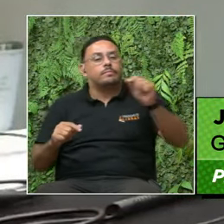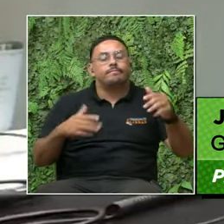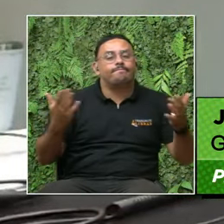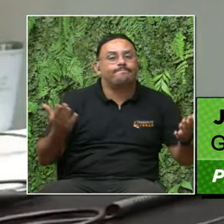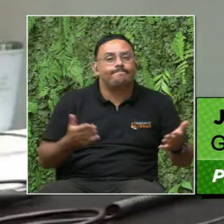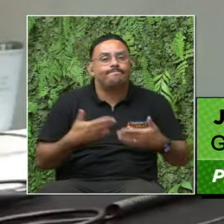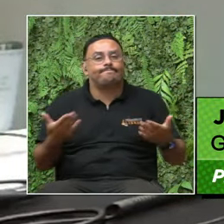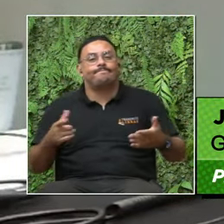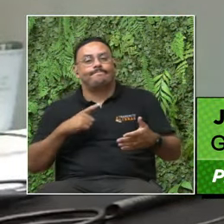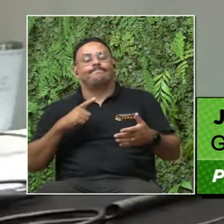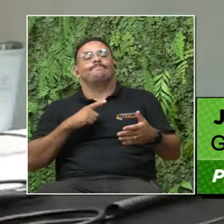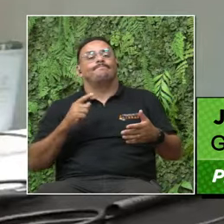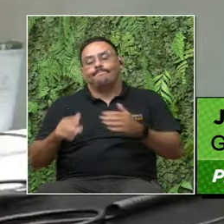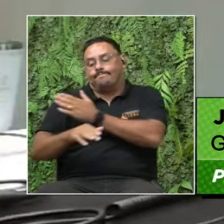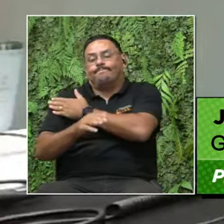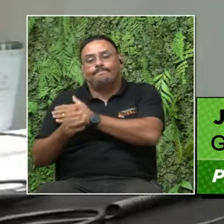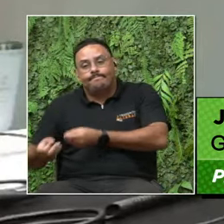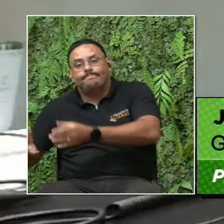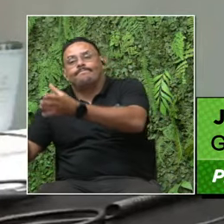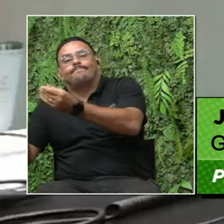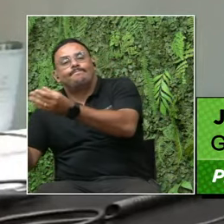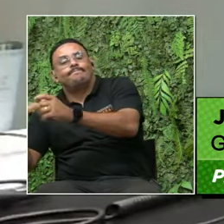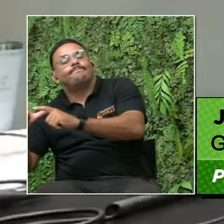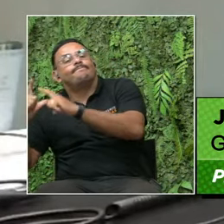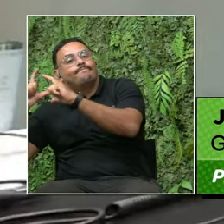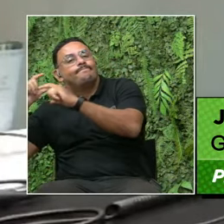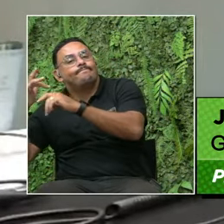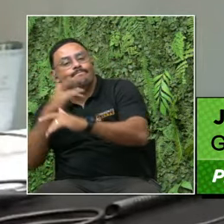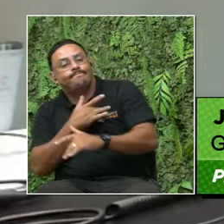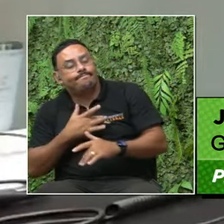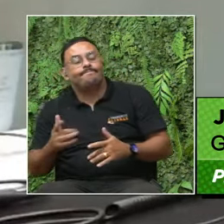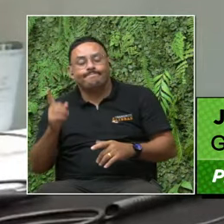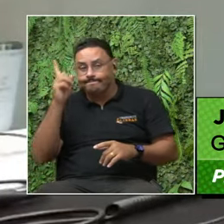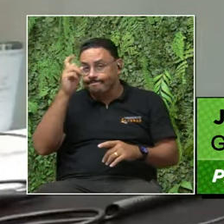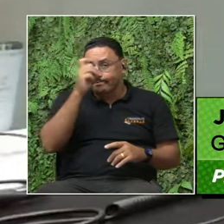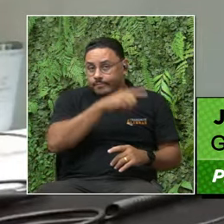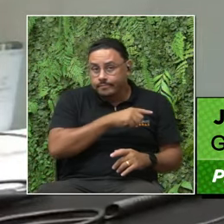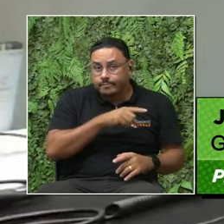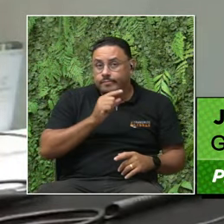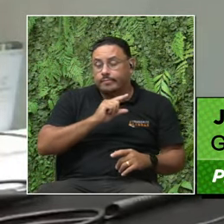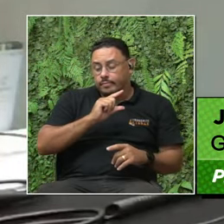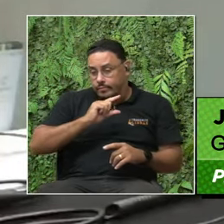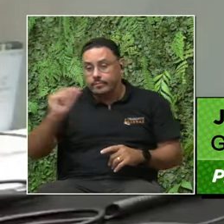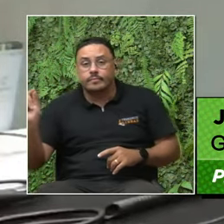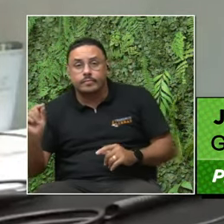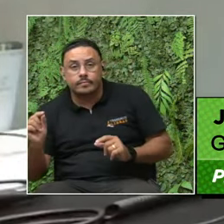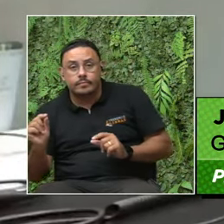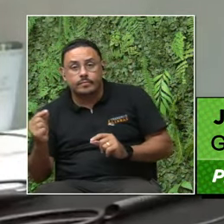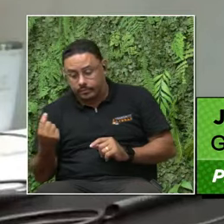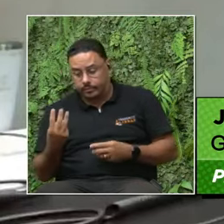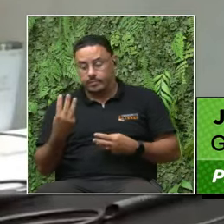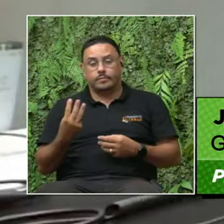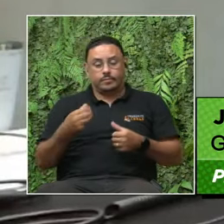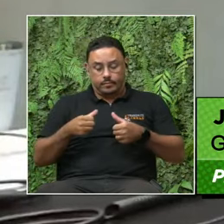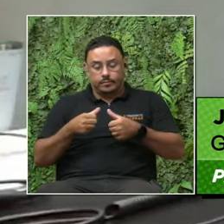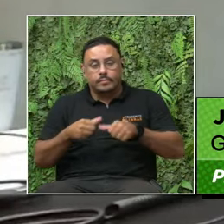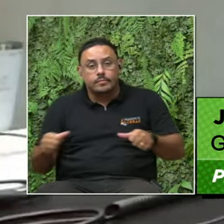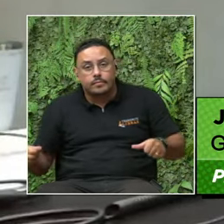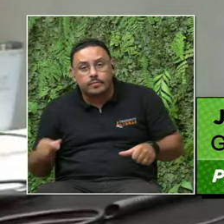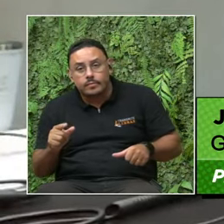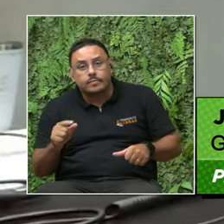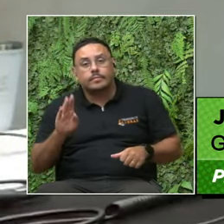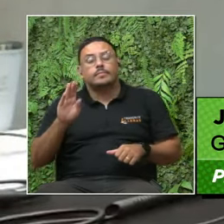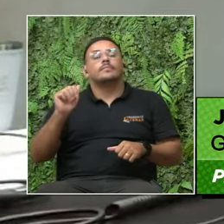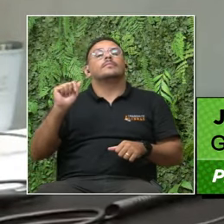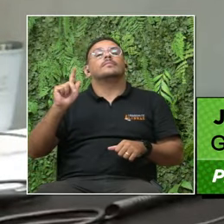E aí dando lateral dando a bola pro Cruzeiro então ficou difícil sair fazer essa saída de três com o saravia então o